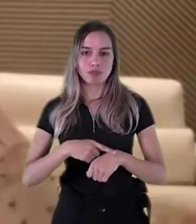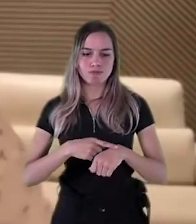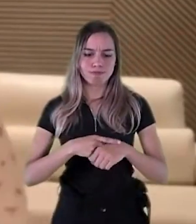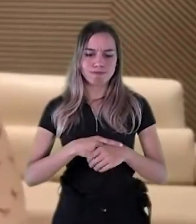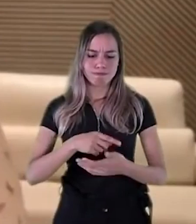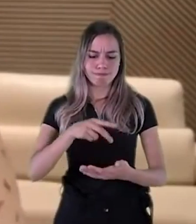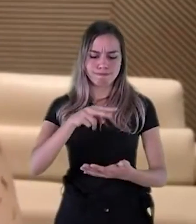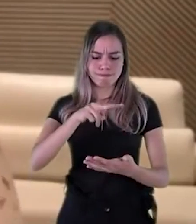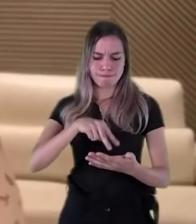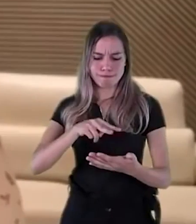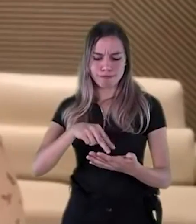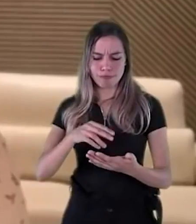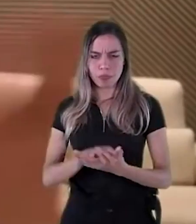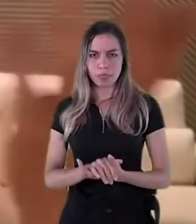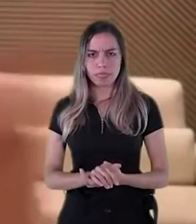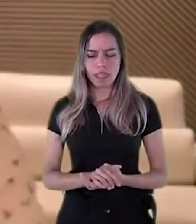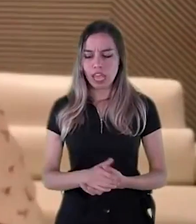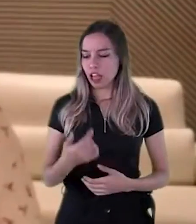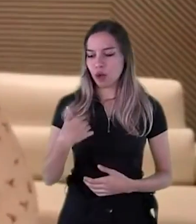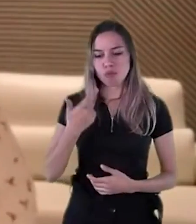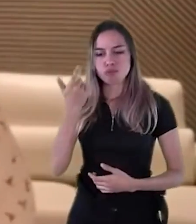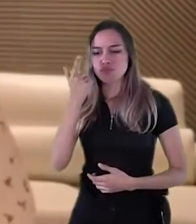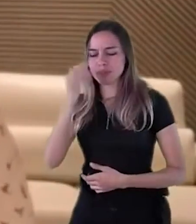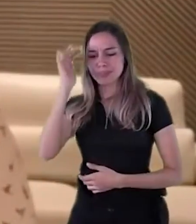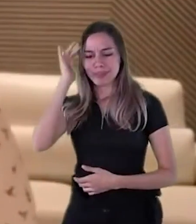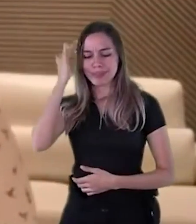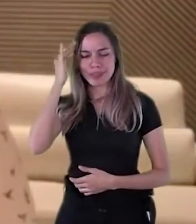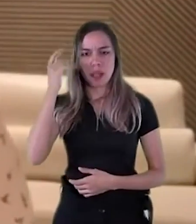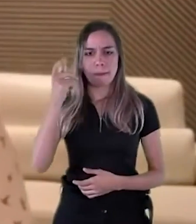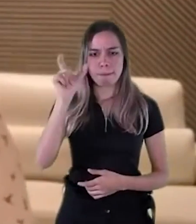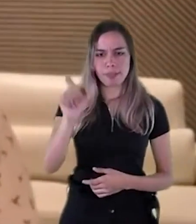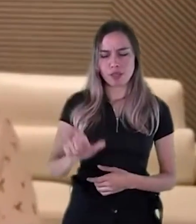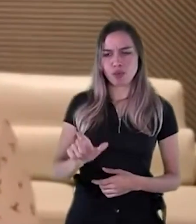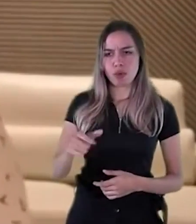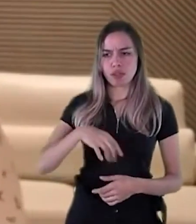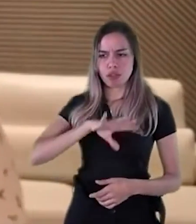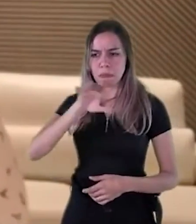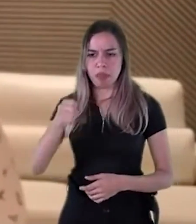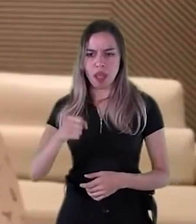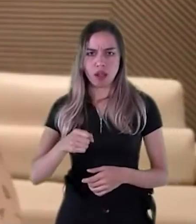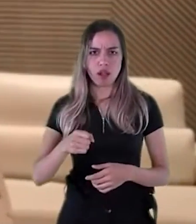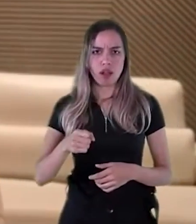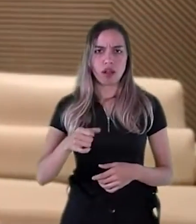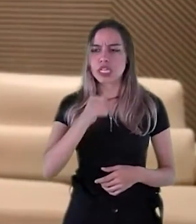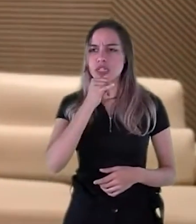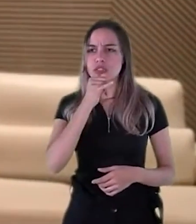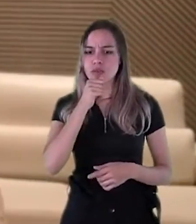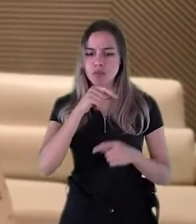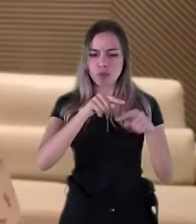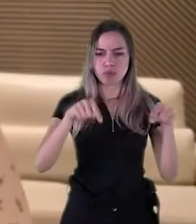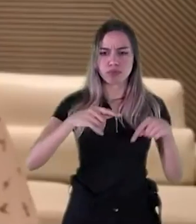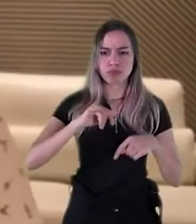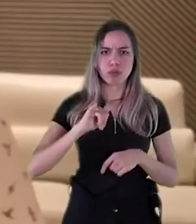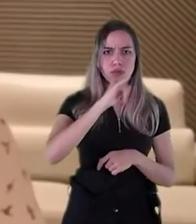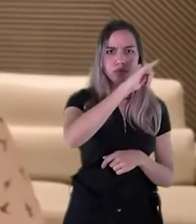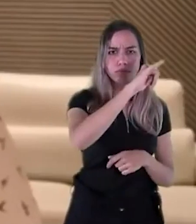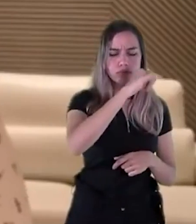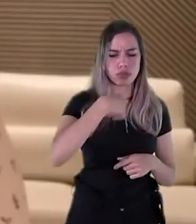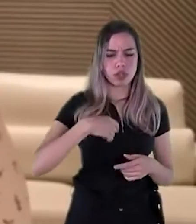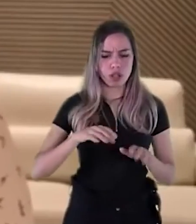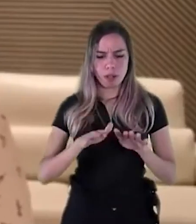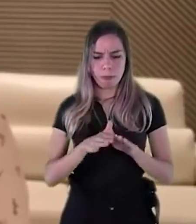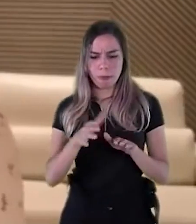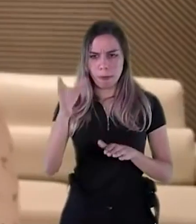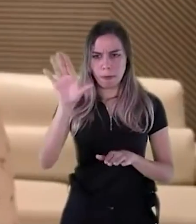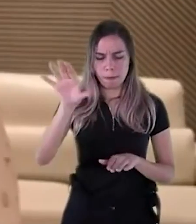abre um livro no meio daquela confusão do aeroporto. Bem, pode ser que alguns livros a gente consiga ler no barulho do aeroporto, mas eu